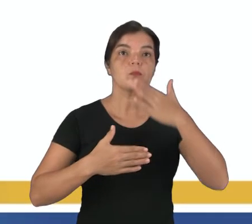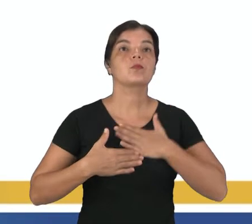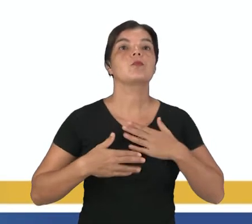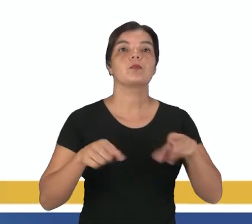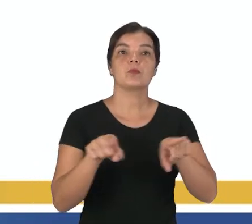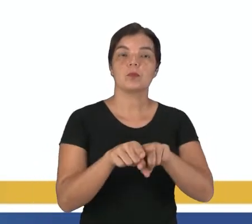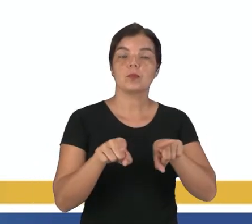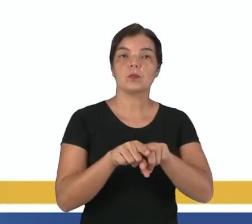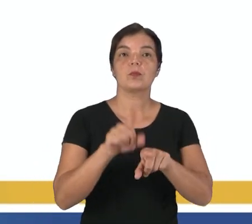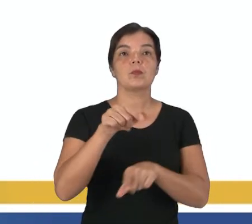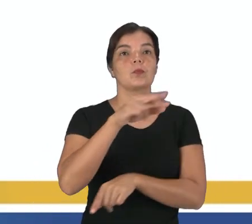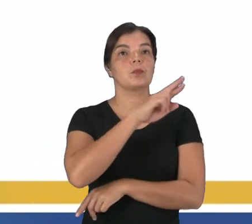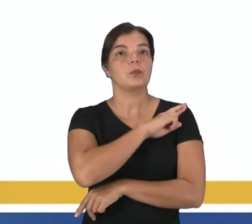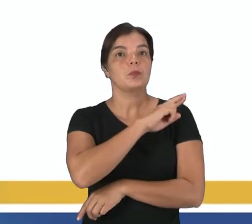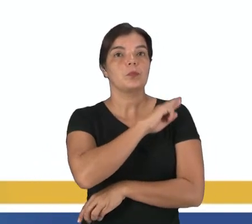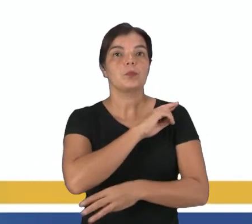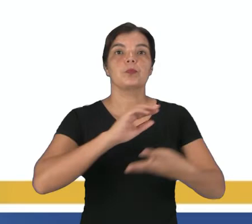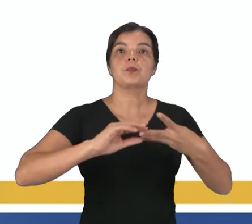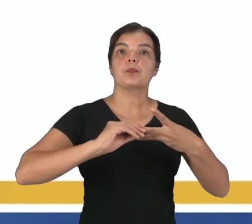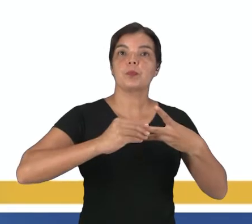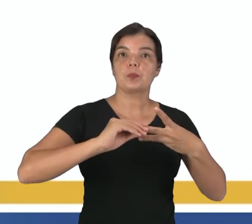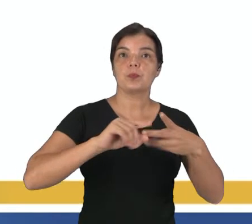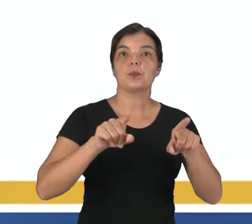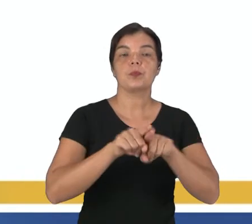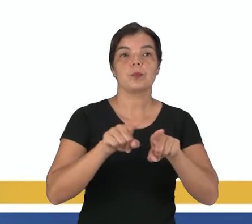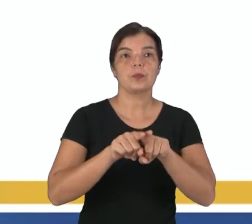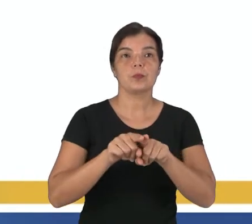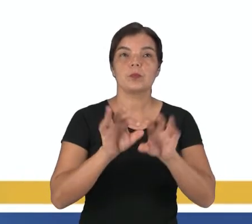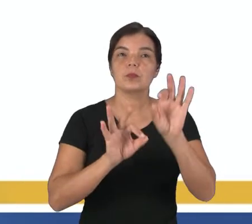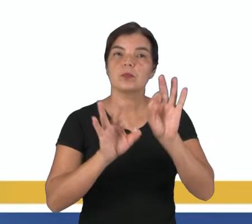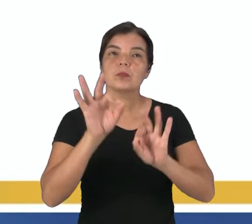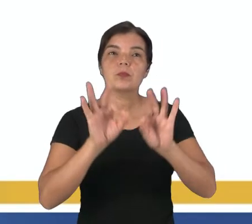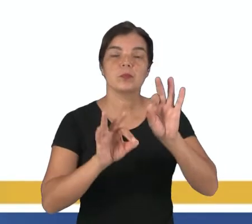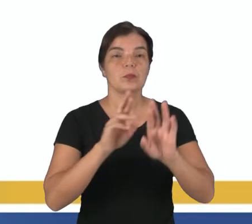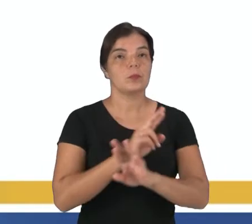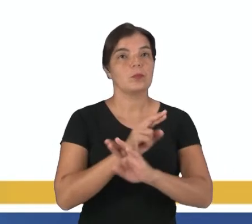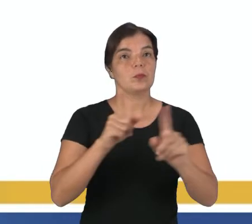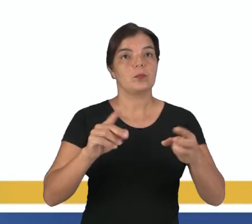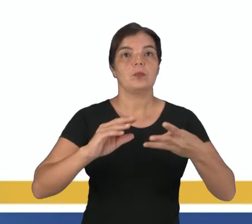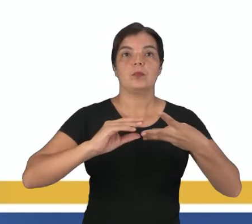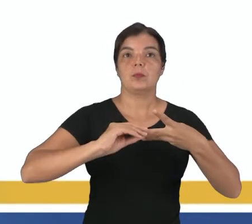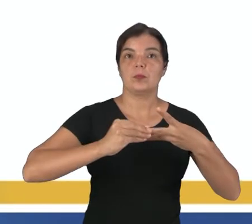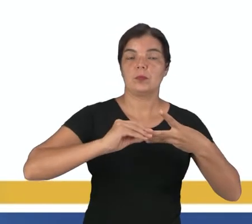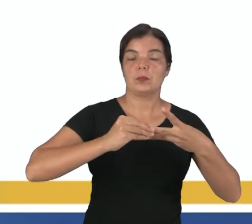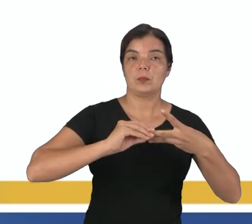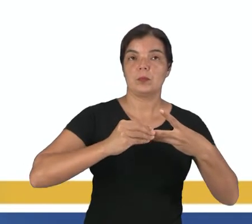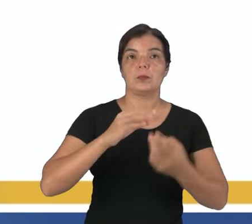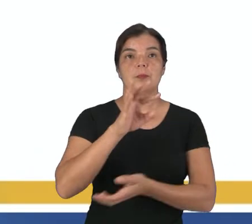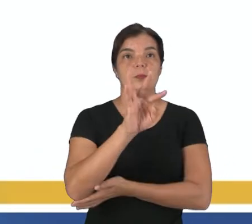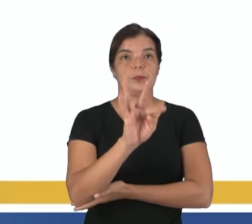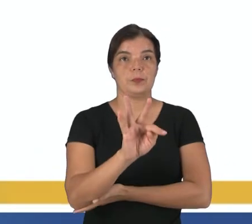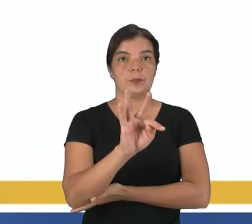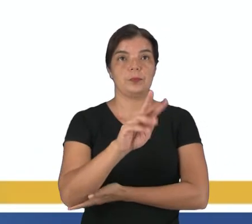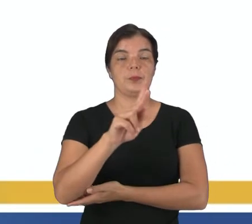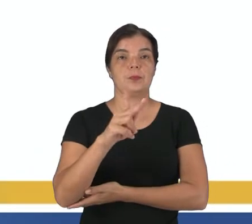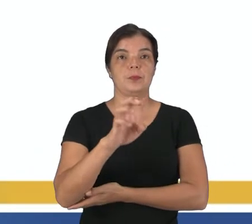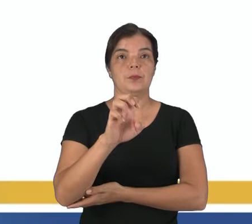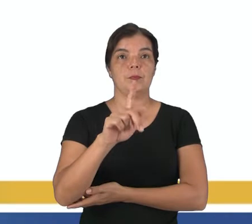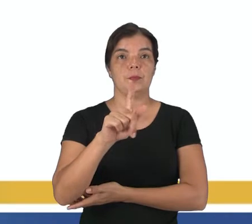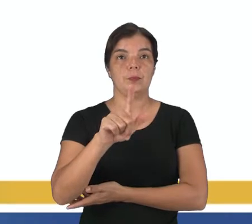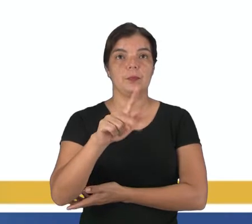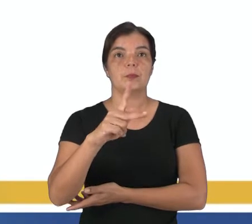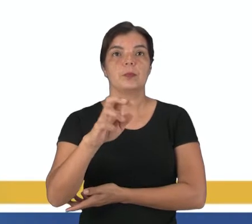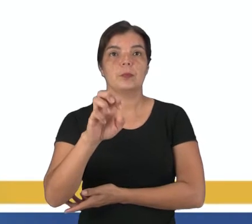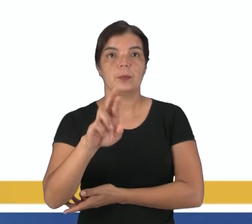corpo, que é responsável por maturar essas células e diferenciá-las. Por exemplo, existe a célula T